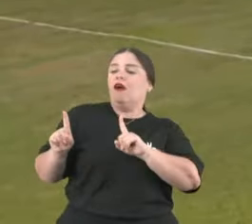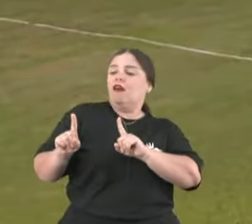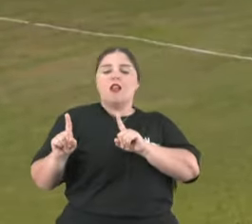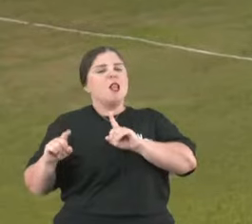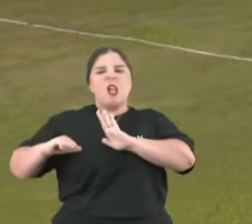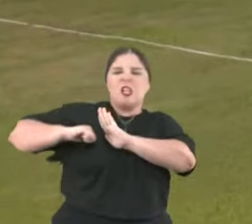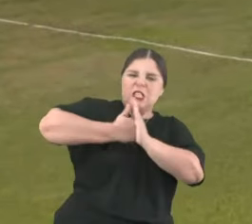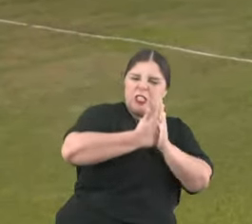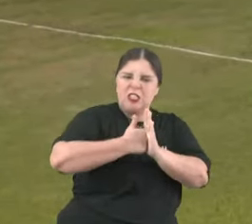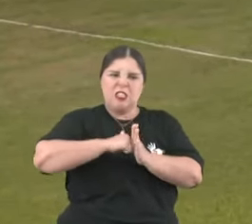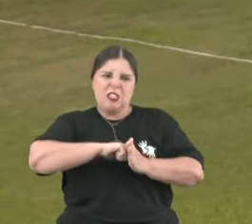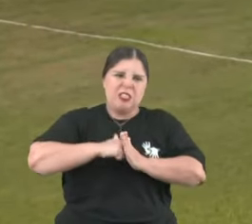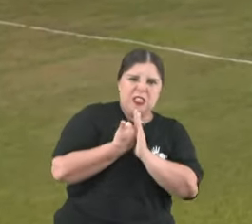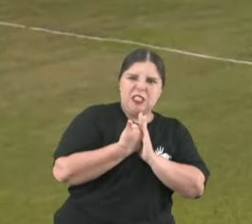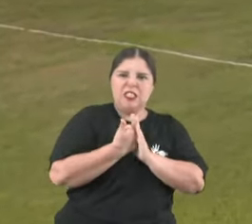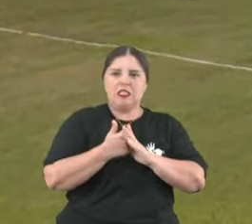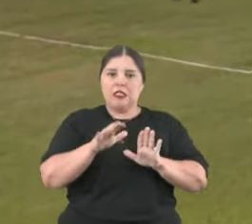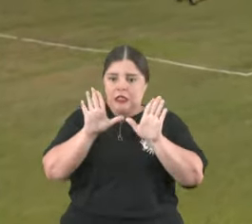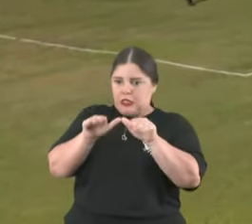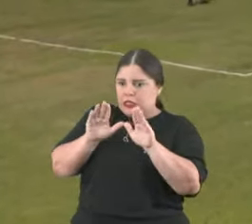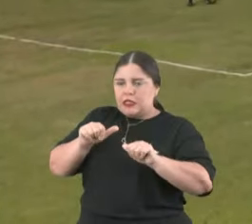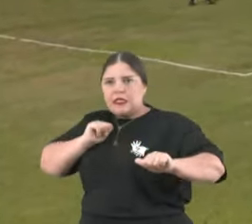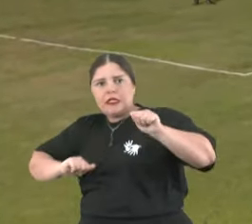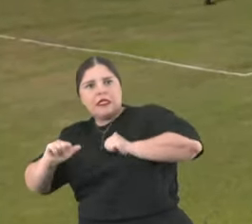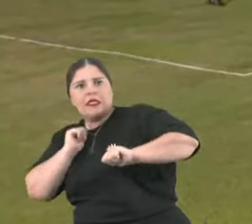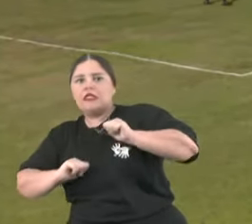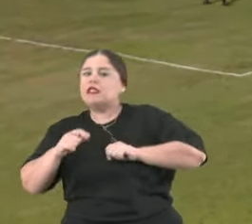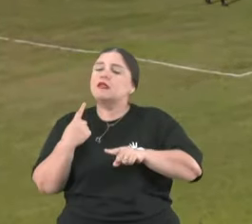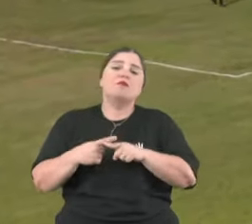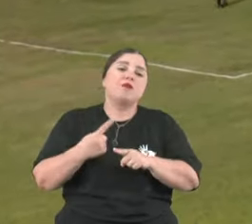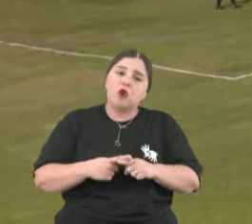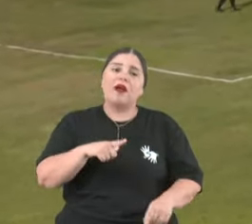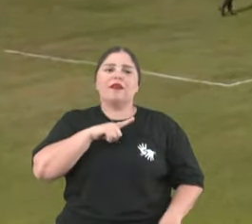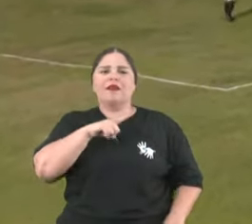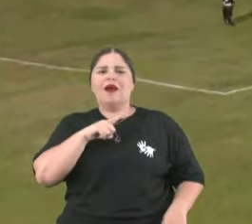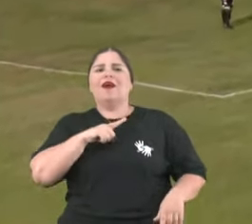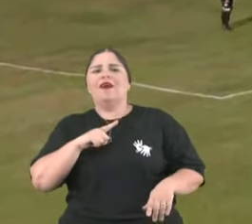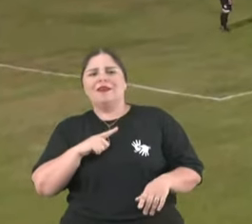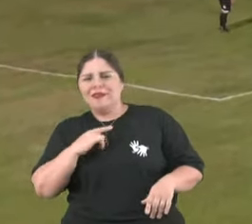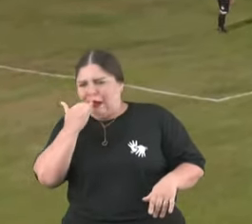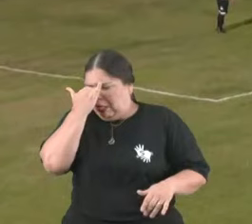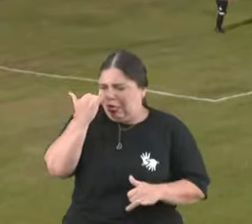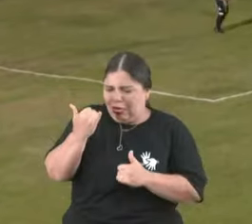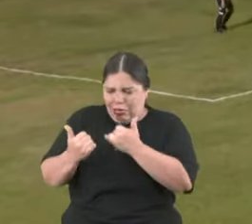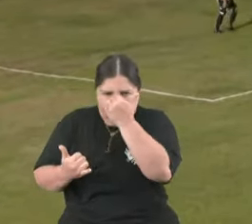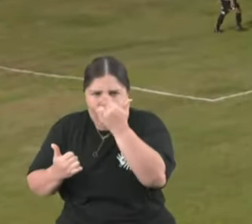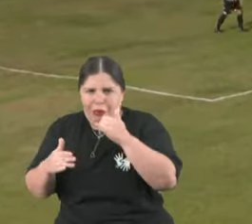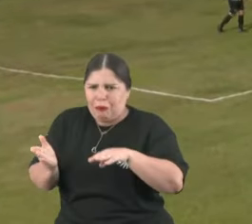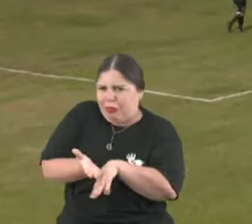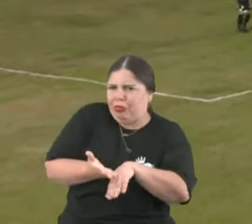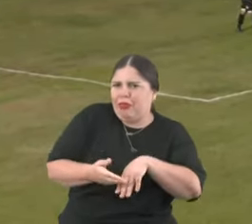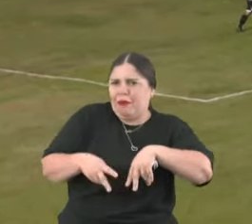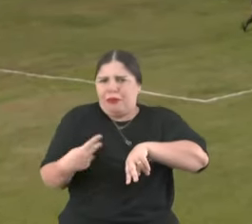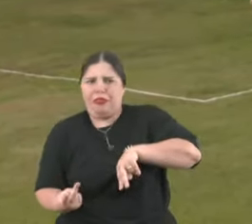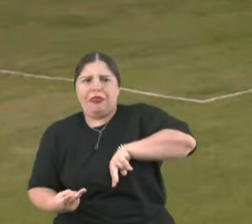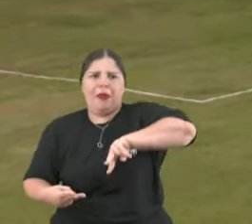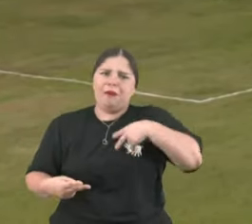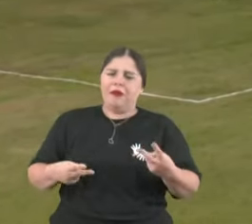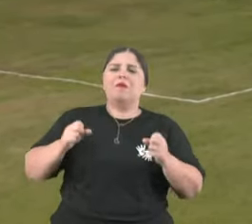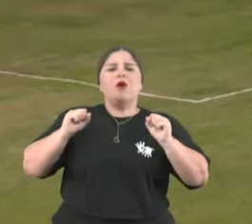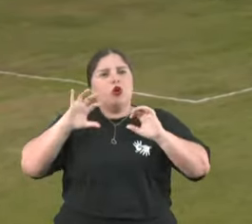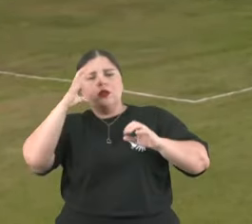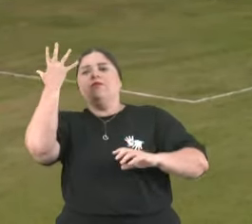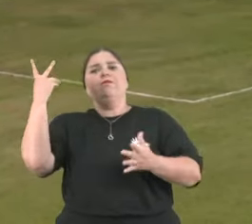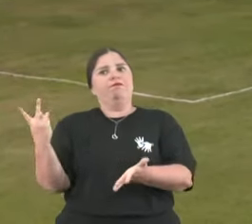talvez ansiosa, Alberto, porque tem cometido alguns erros que podem ser fatais contra um